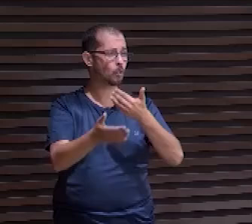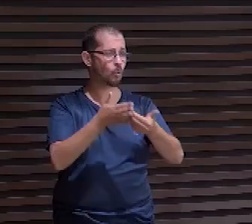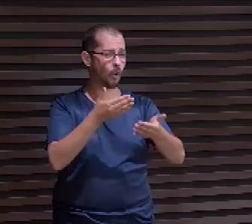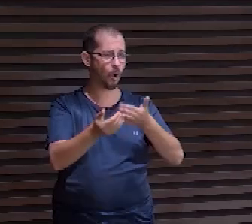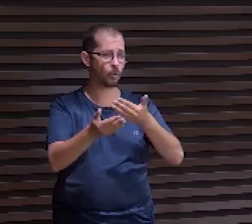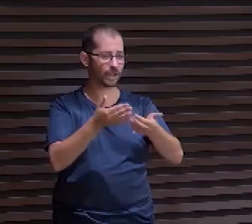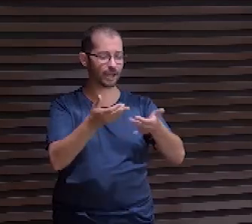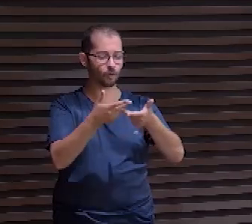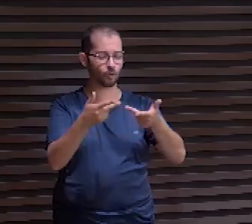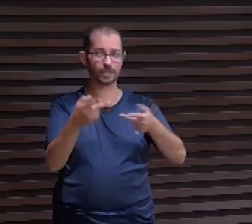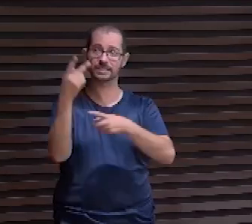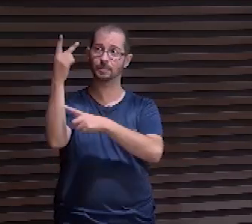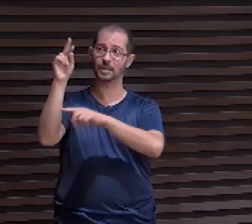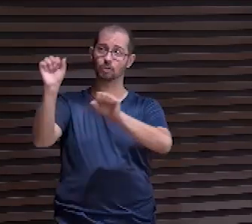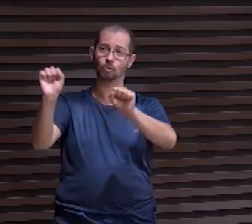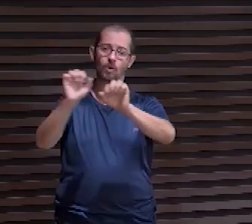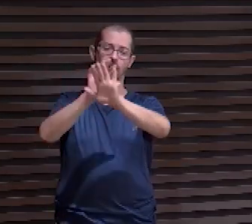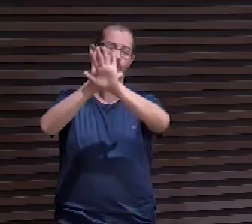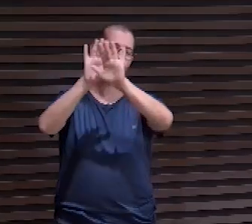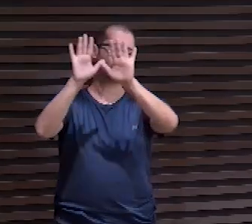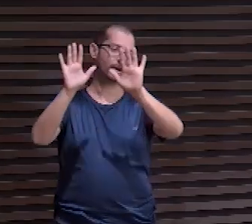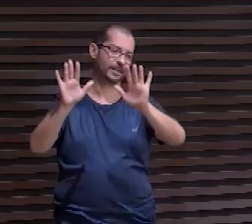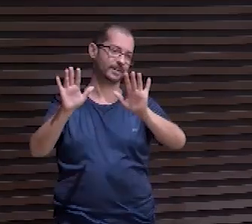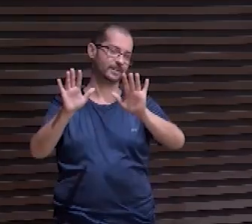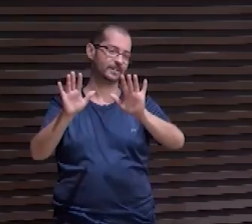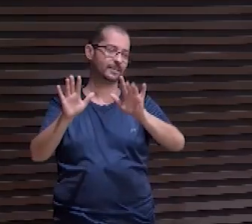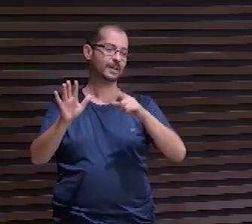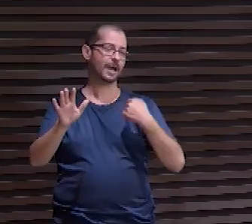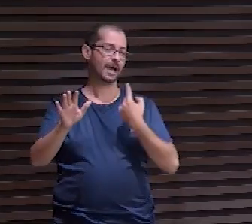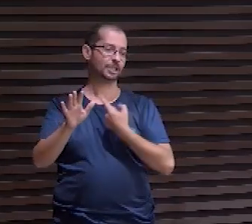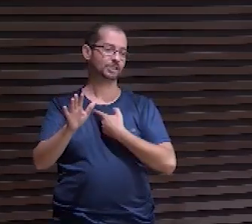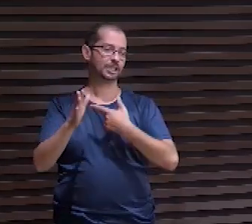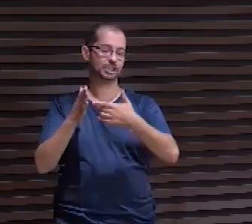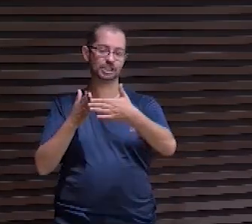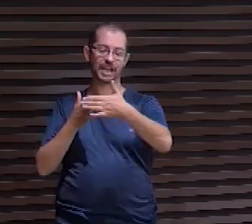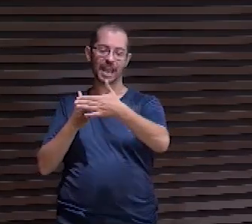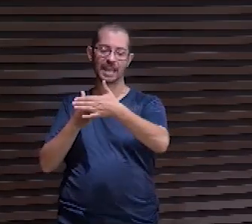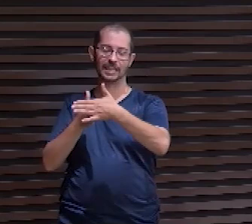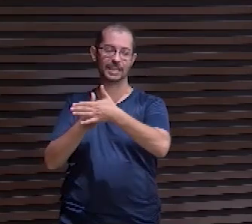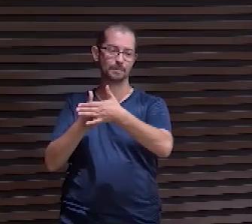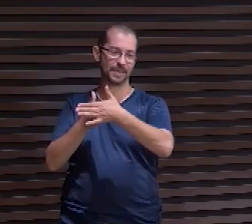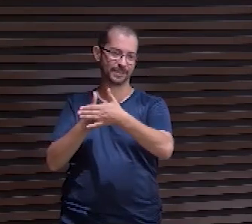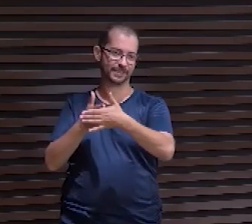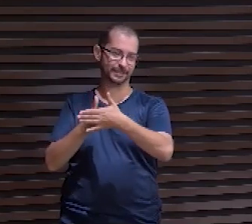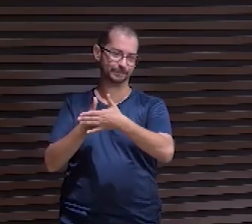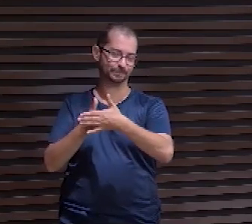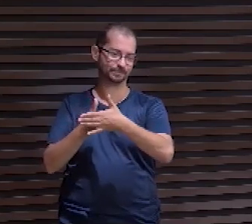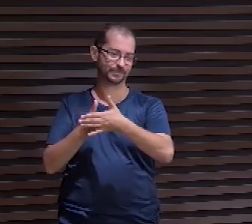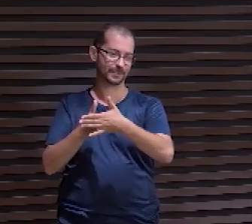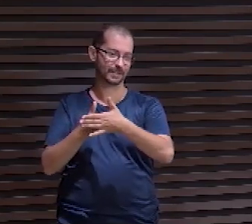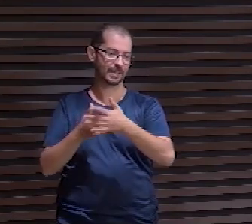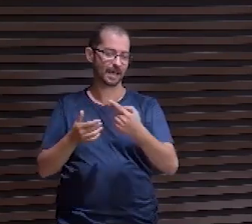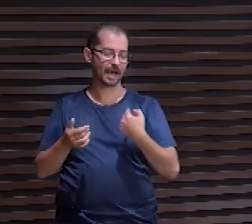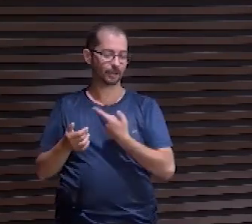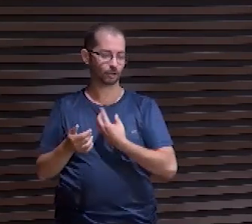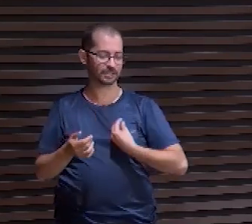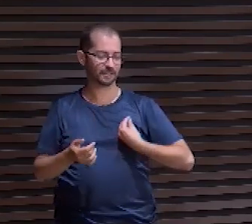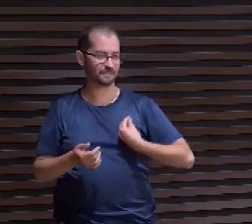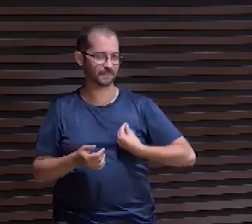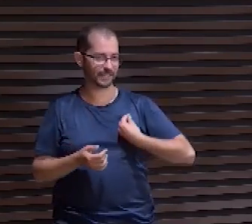glória dele, nós limitamos a nossa vida